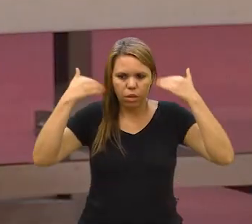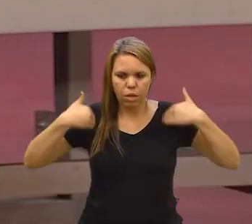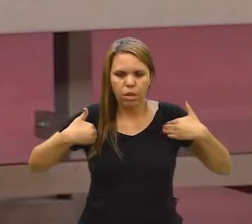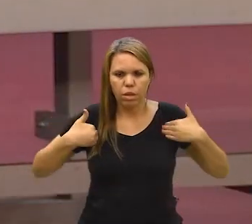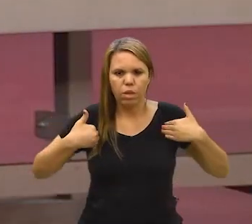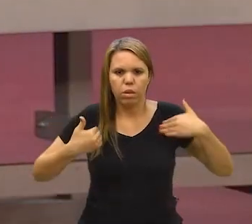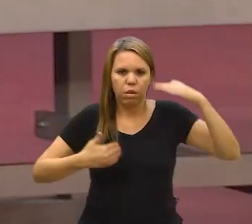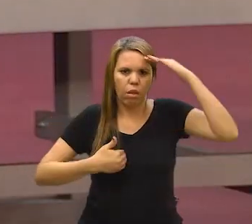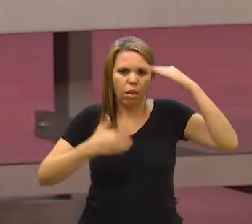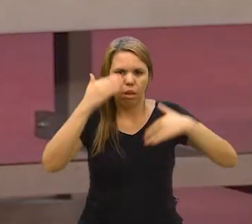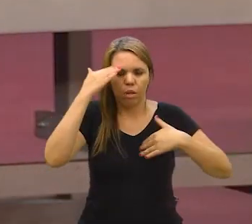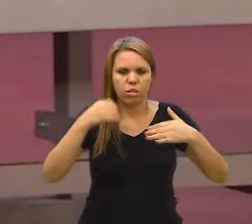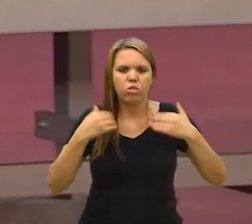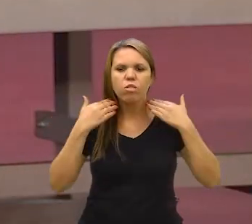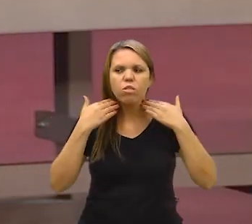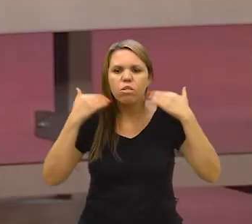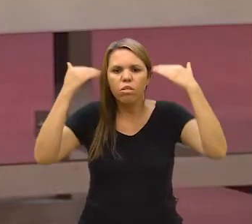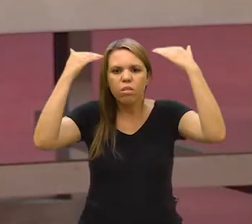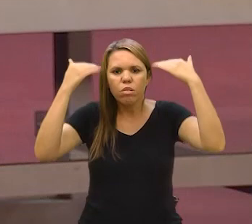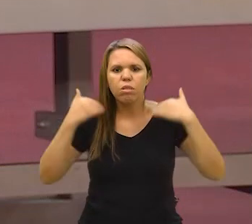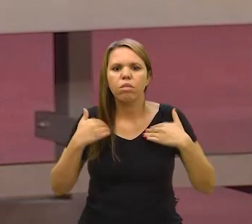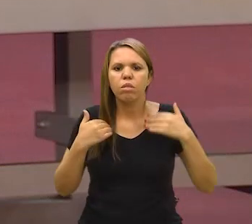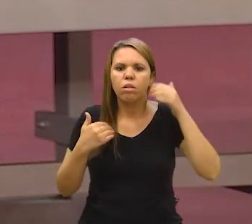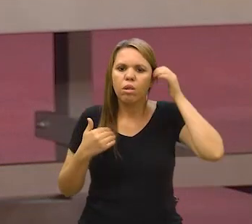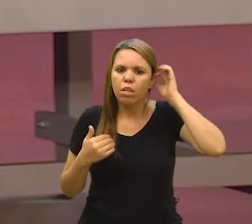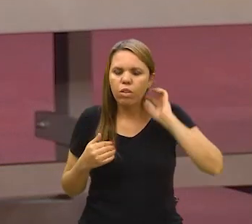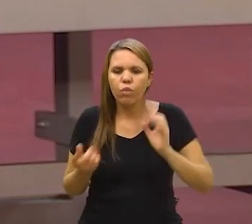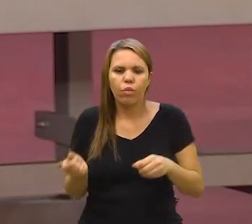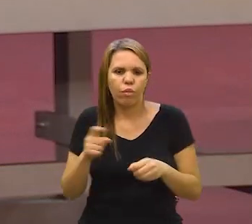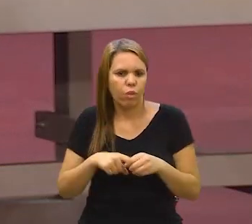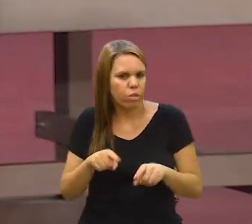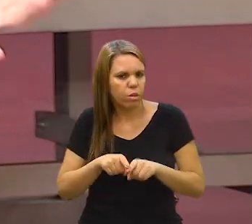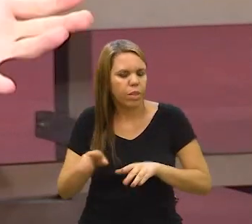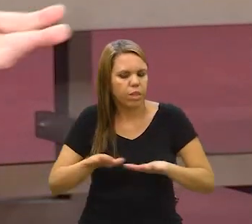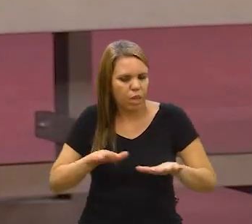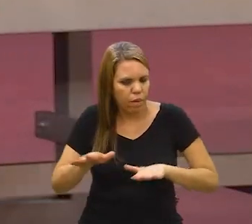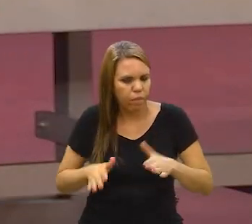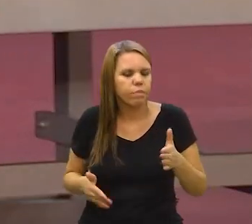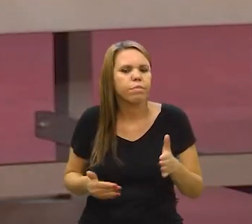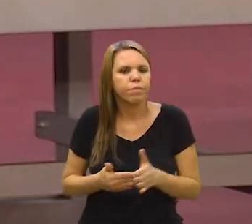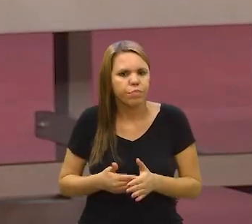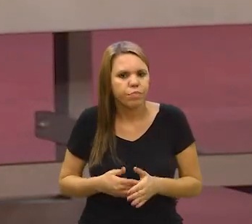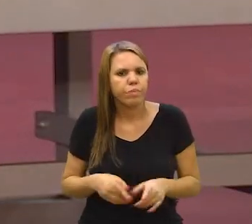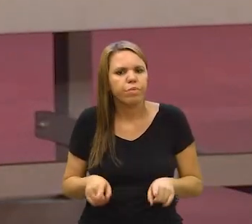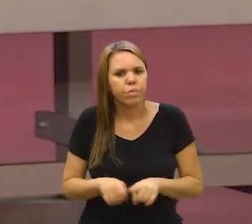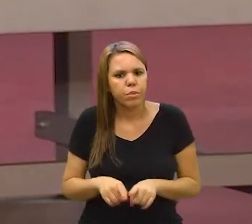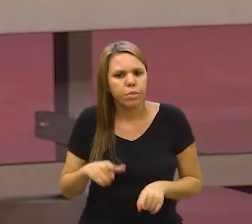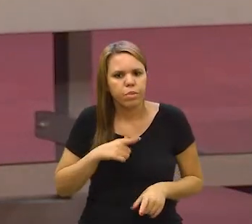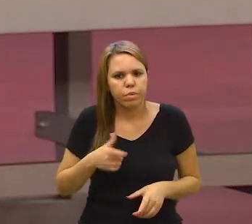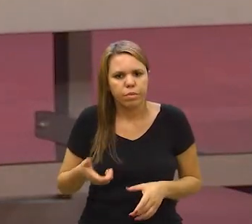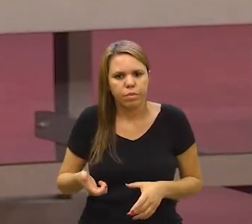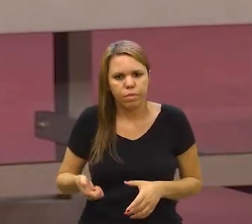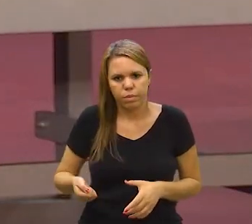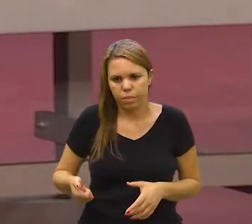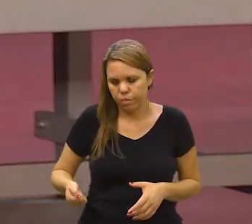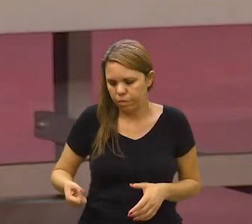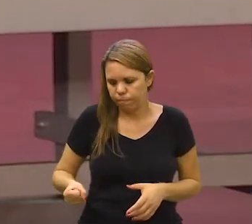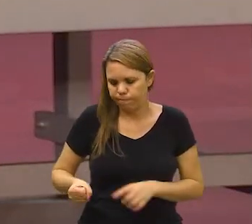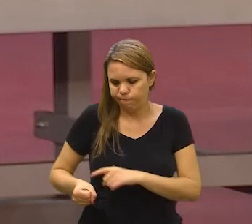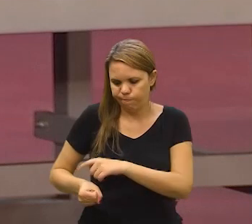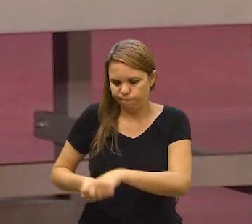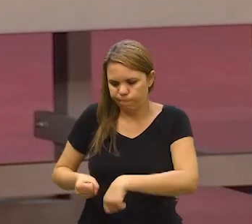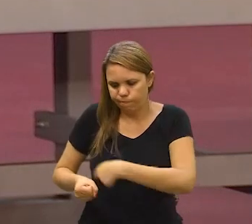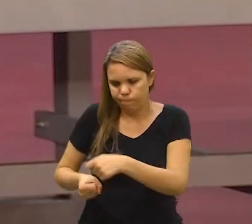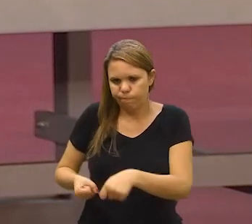fala tetraplégico que só mexe do pescoço para cima, mas não, o tetraplégico volta a ter movimentos limitados, mas volta a ter. Então, por exemplo, eles jogam às vezes com a mão